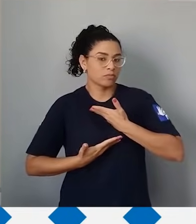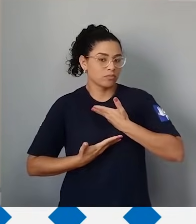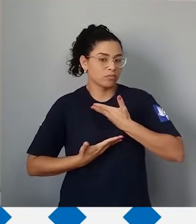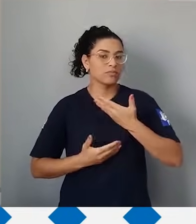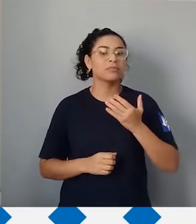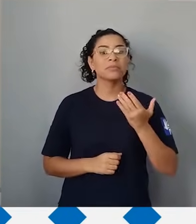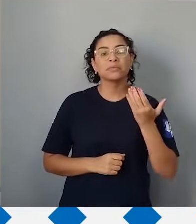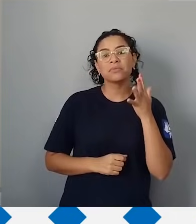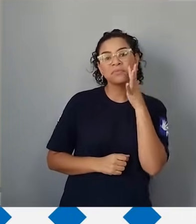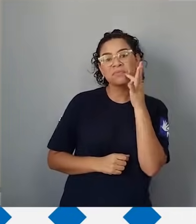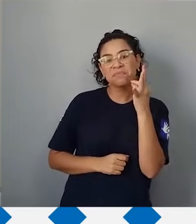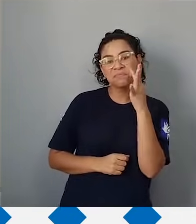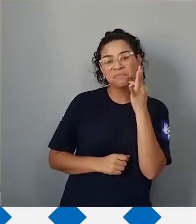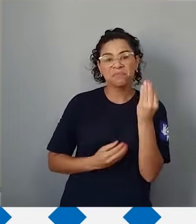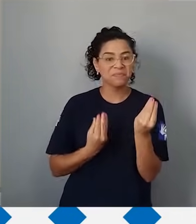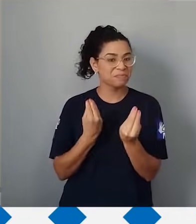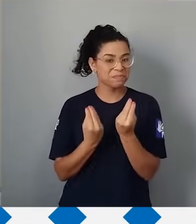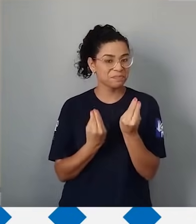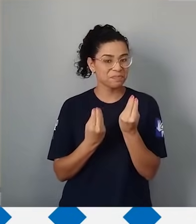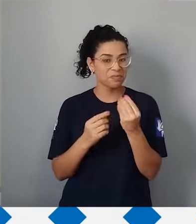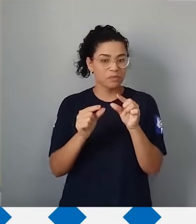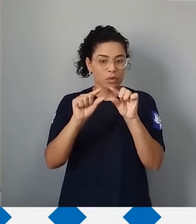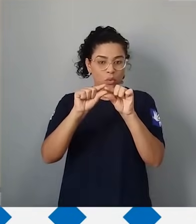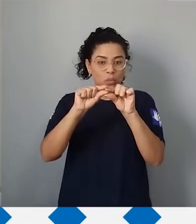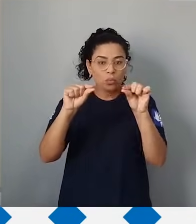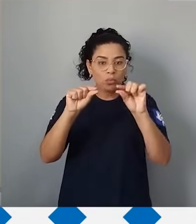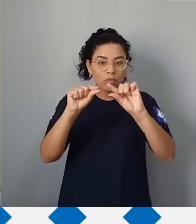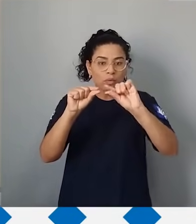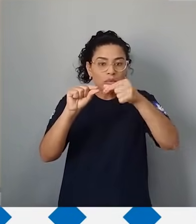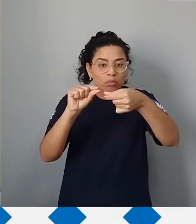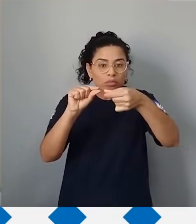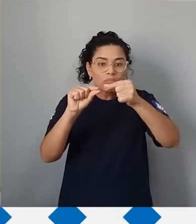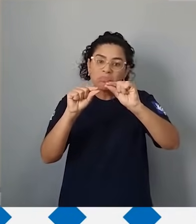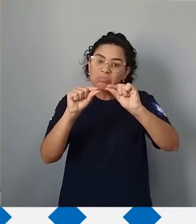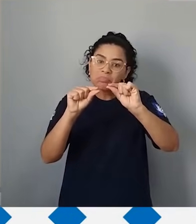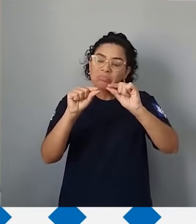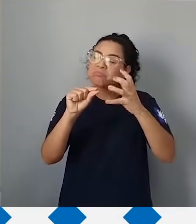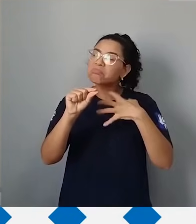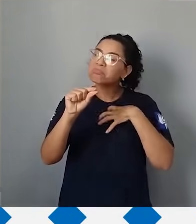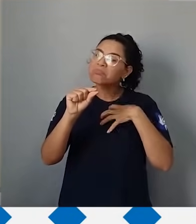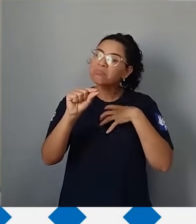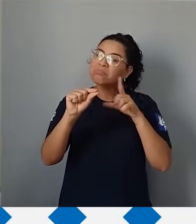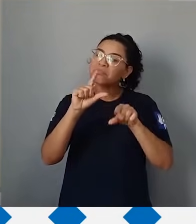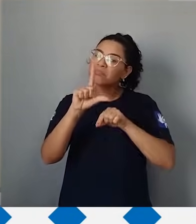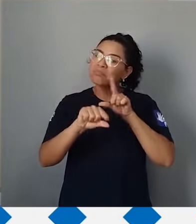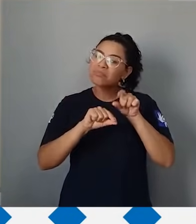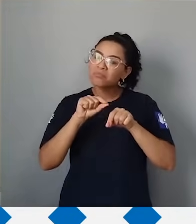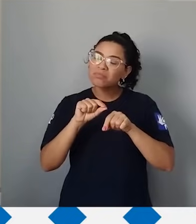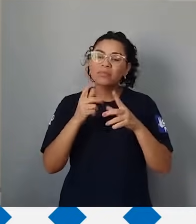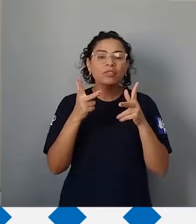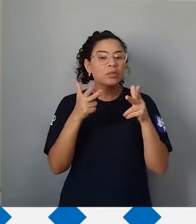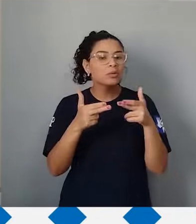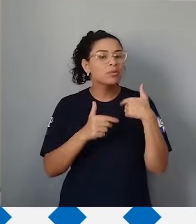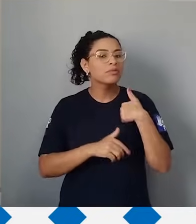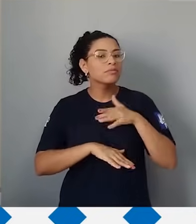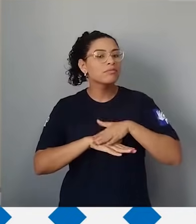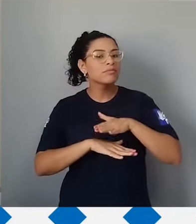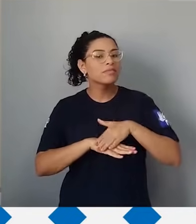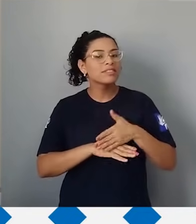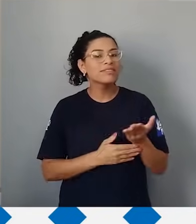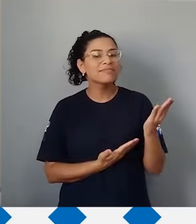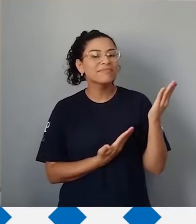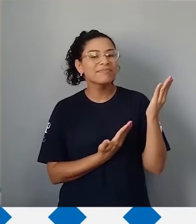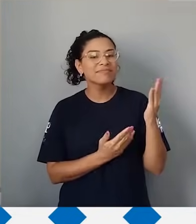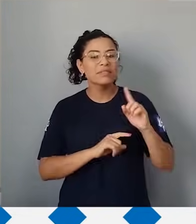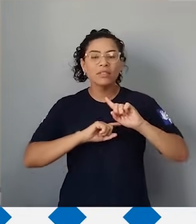mais pontudinha ou mais retinha, como os gatinhos que eu fiz ali. Depois